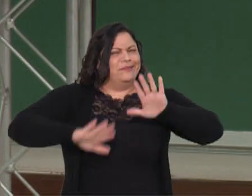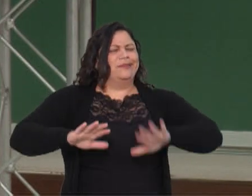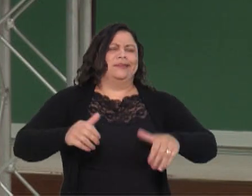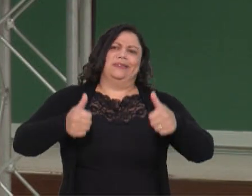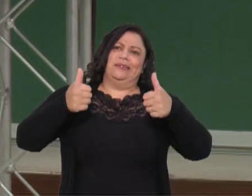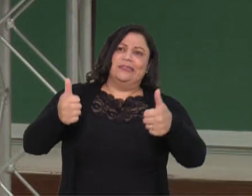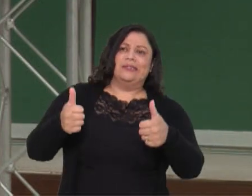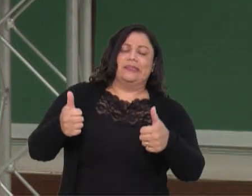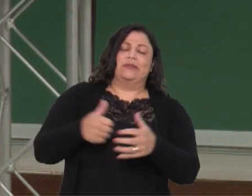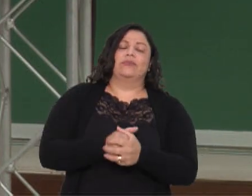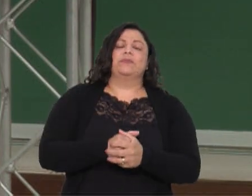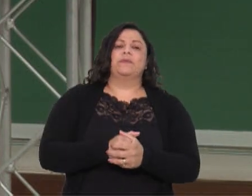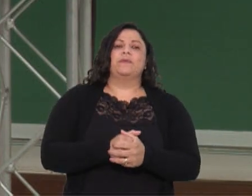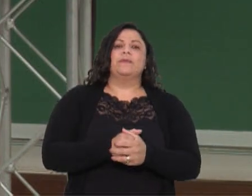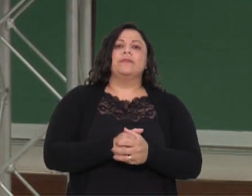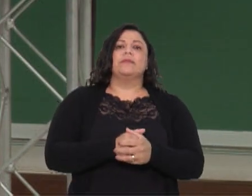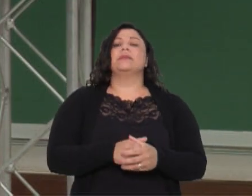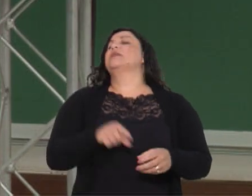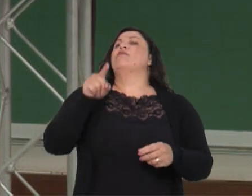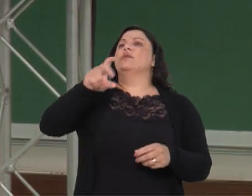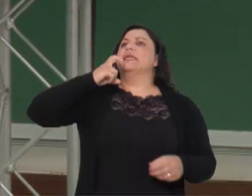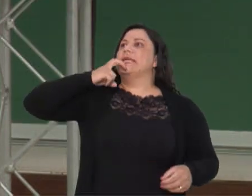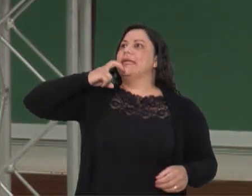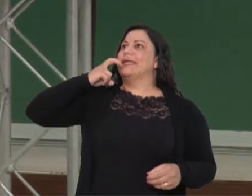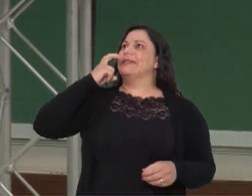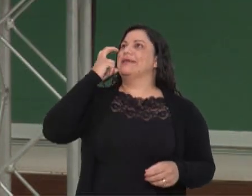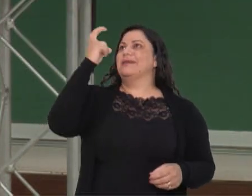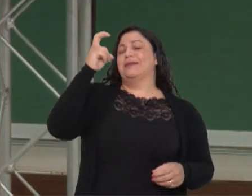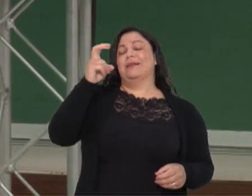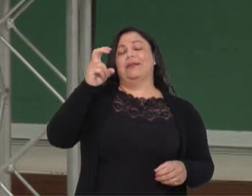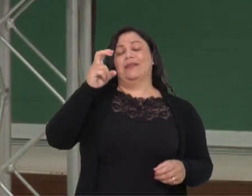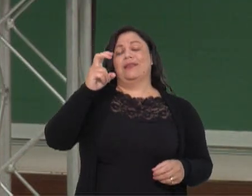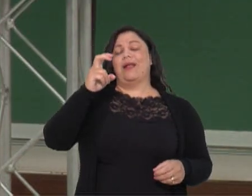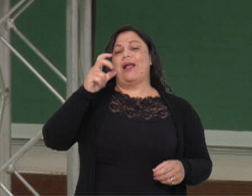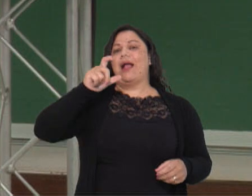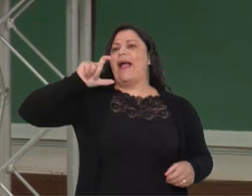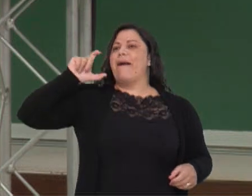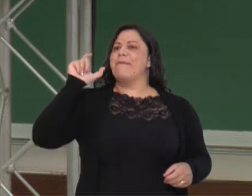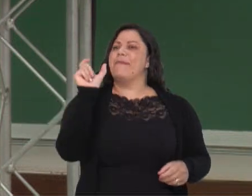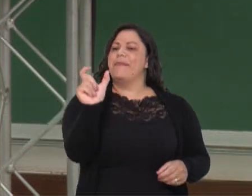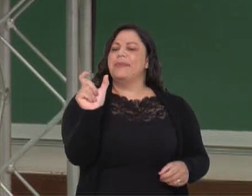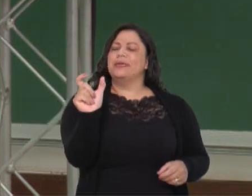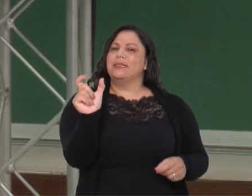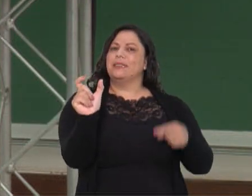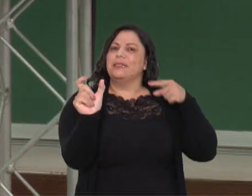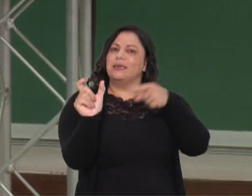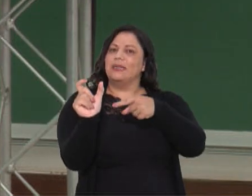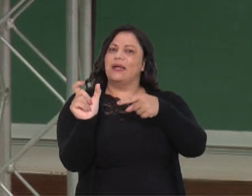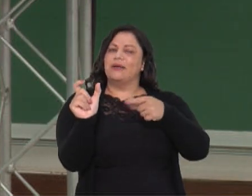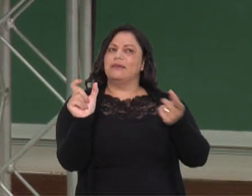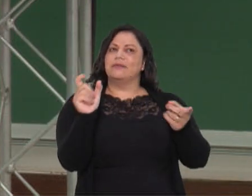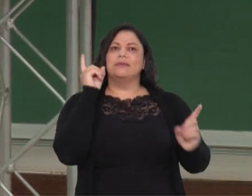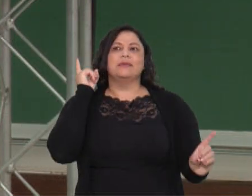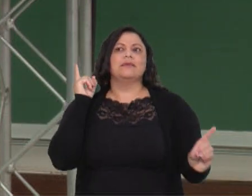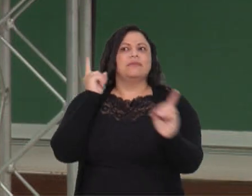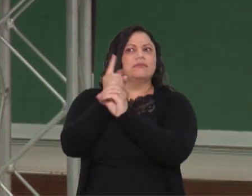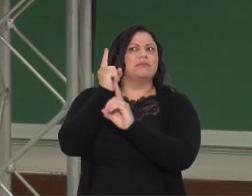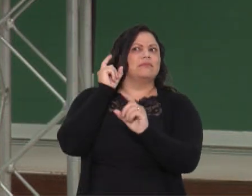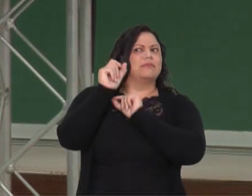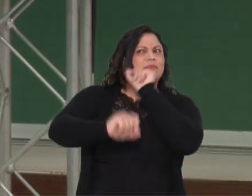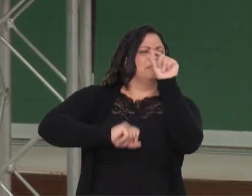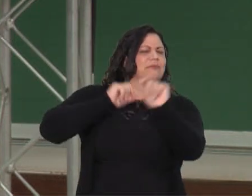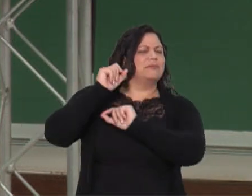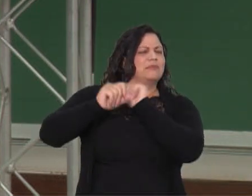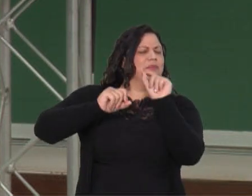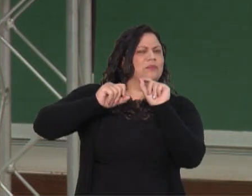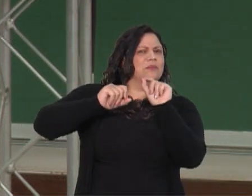certos locais não funciona. Que é você gritar a palavra. Você grita a palavra e aí você descobre qual que é